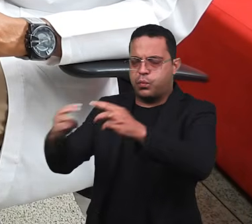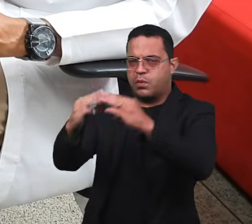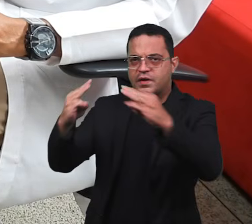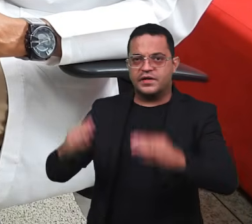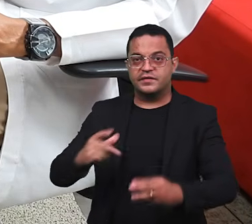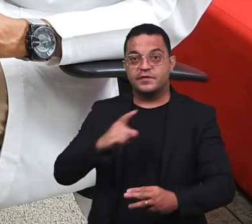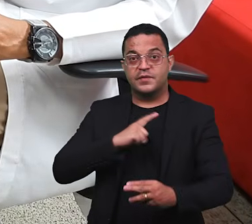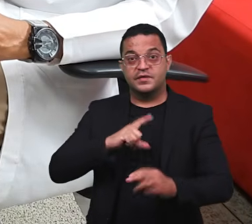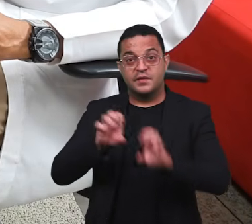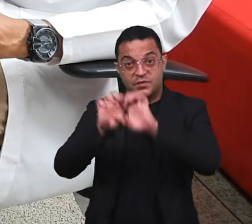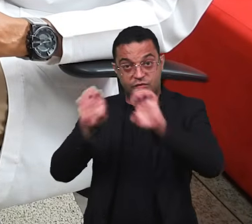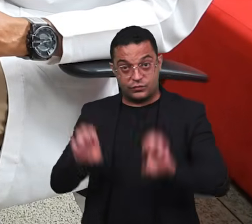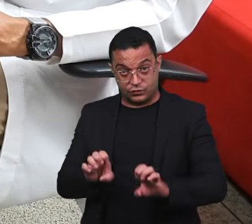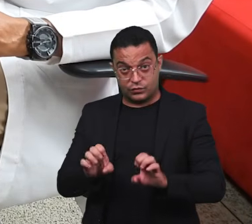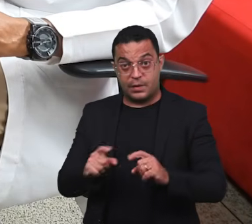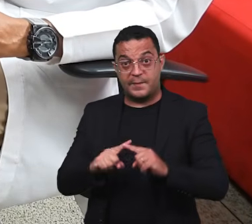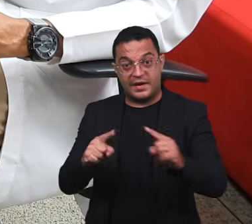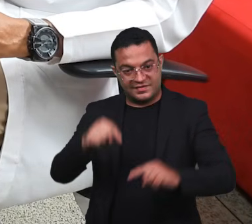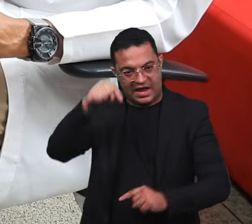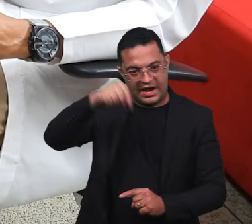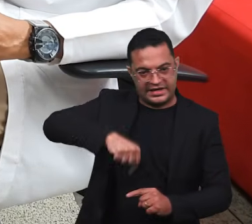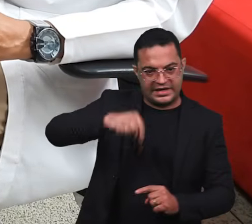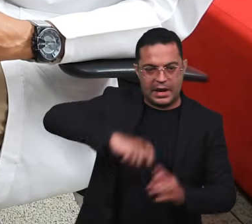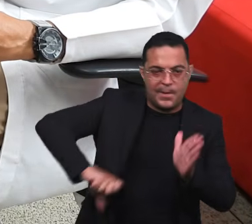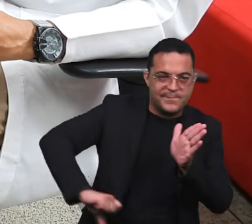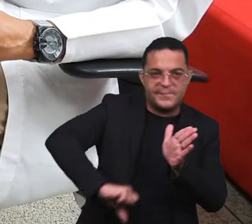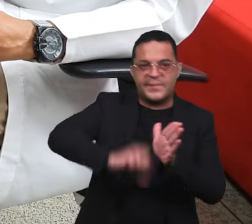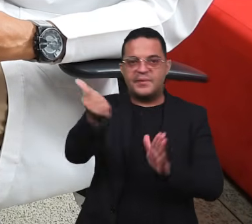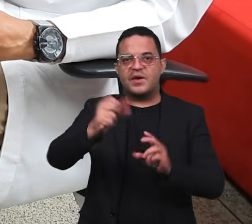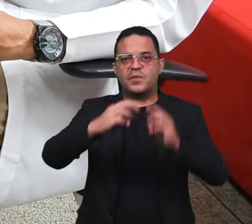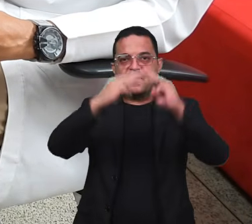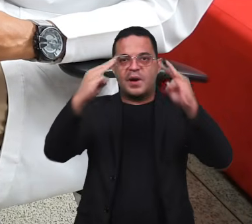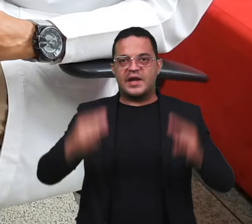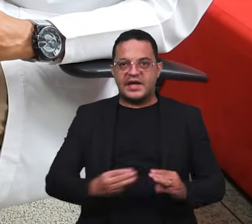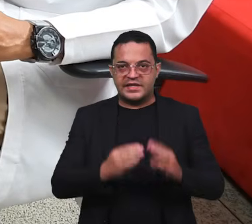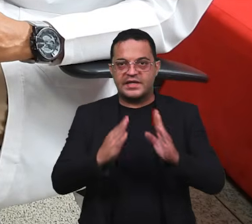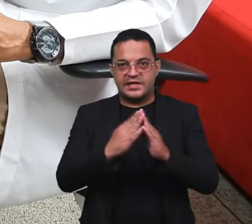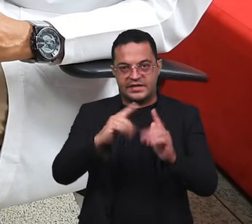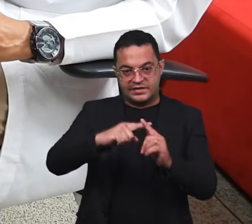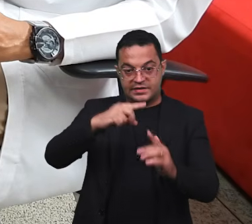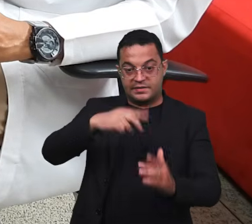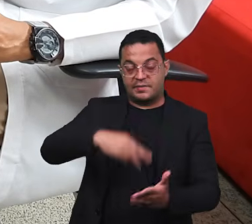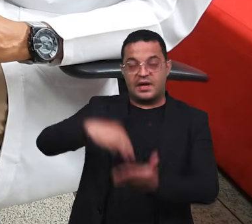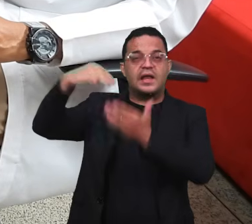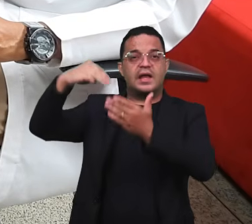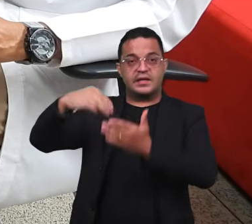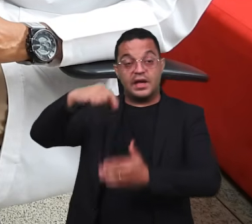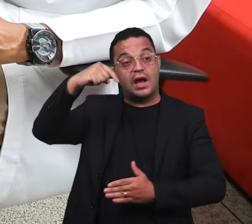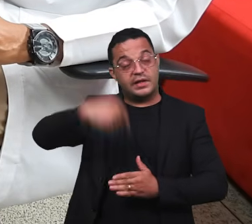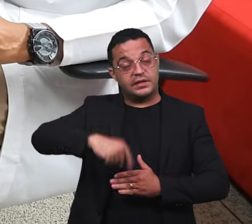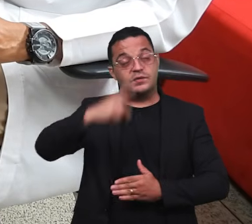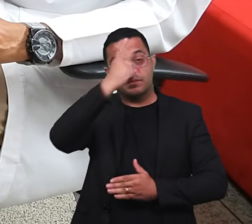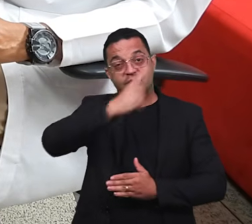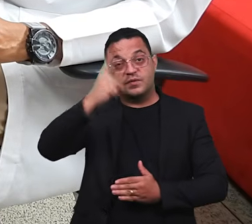Manaíns espalhados no Brasil, cada um tem sua estrutura, mas nós estamos aqui no primeiro Manaim da Igreja Cristã Maranata, né? E nós